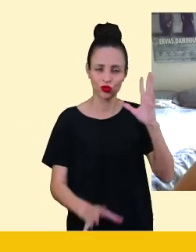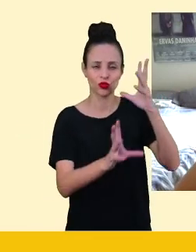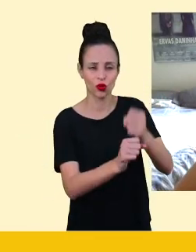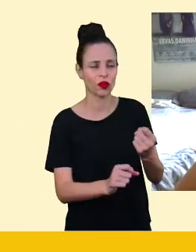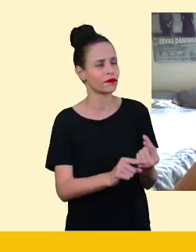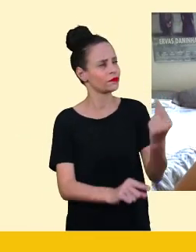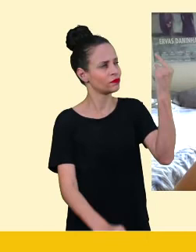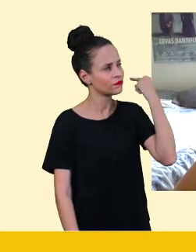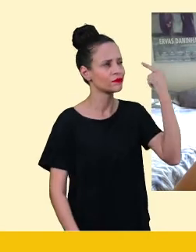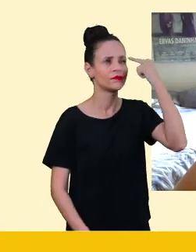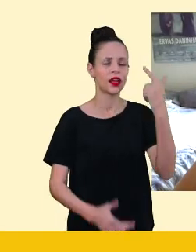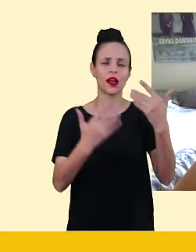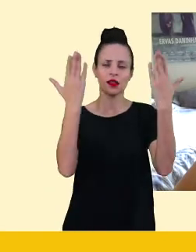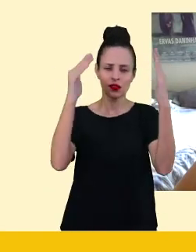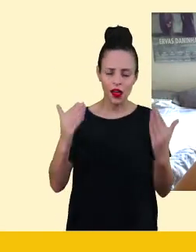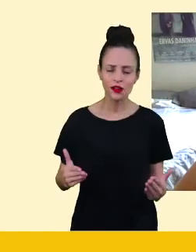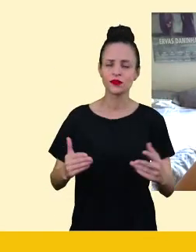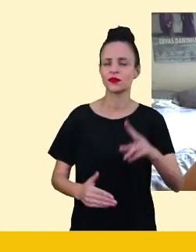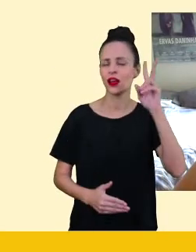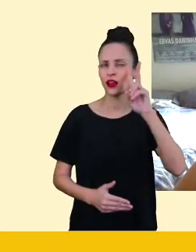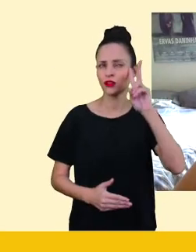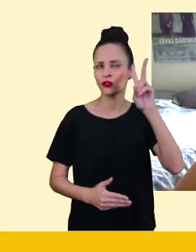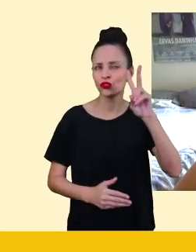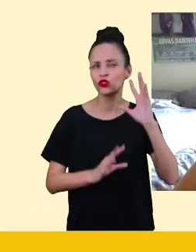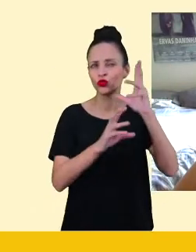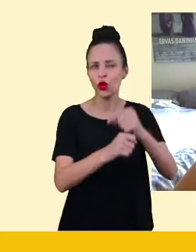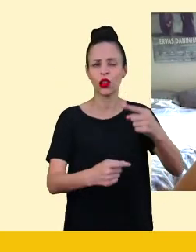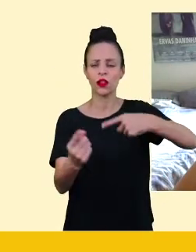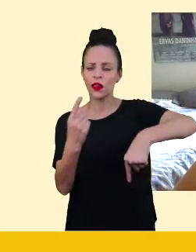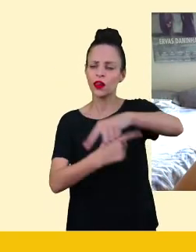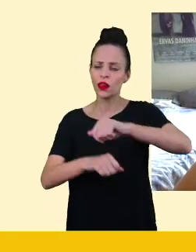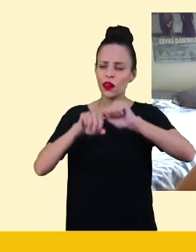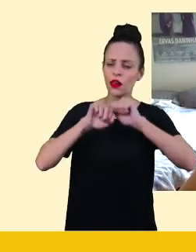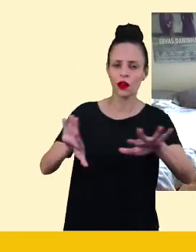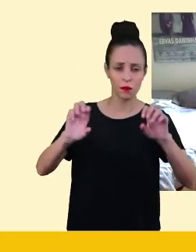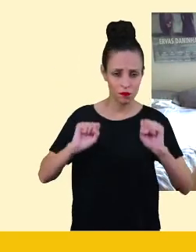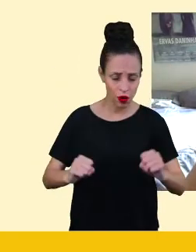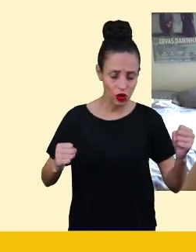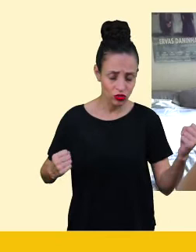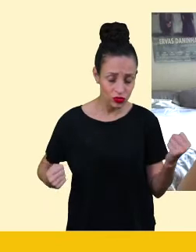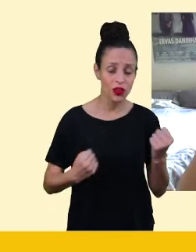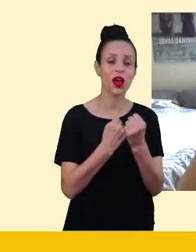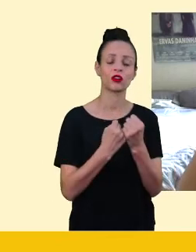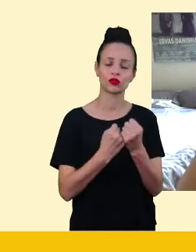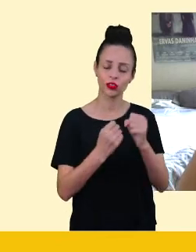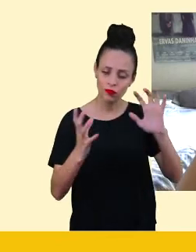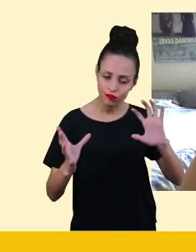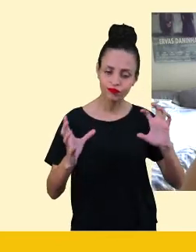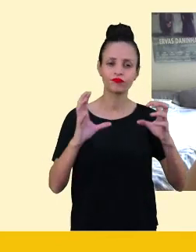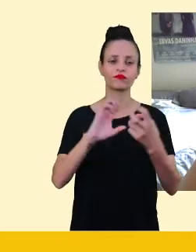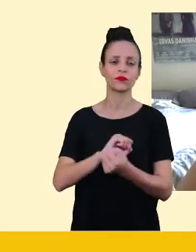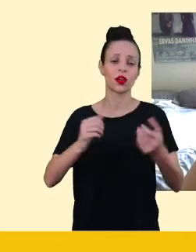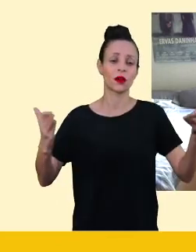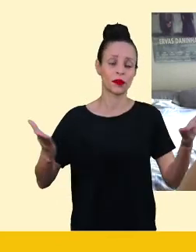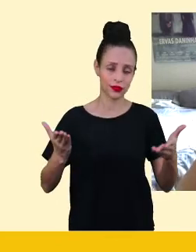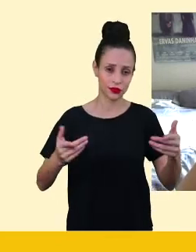esse processo de apropriação da história, de revisitação da história, de colocar essa história para circular